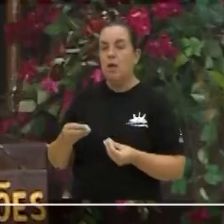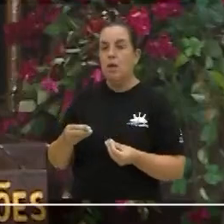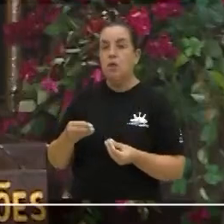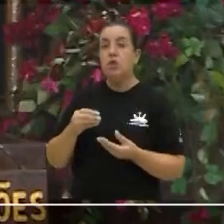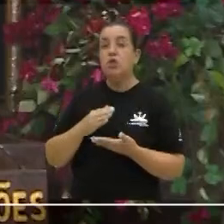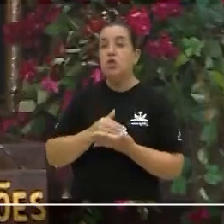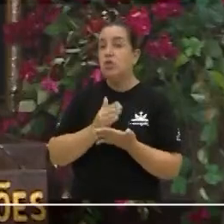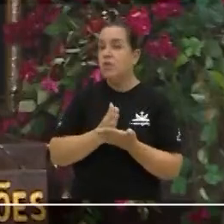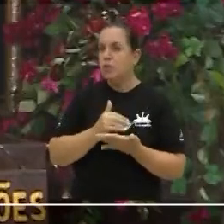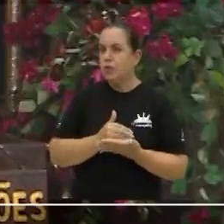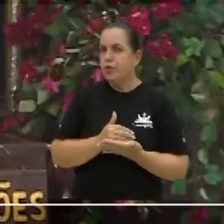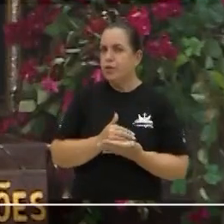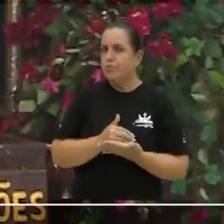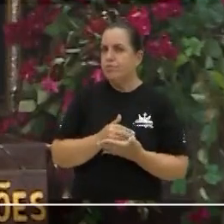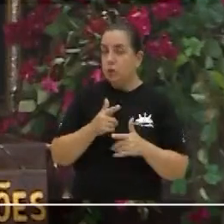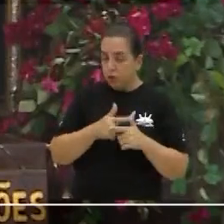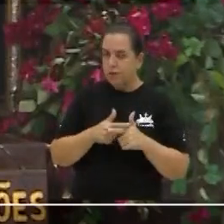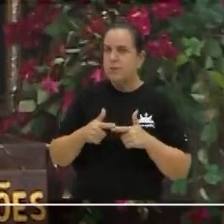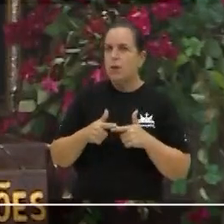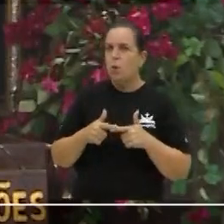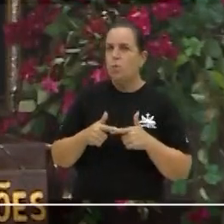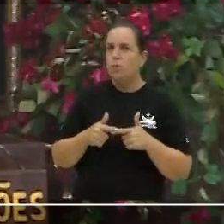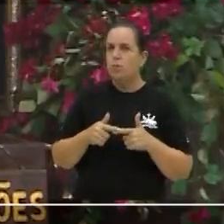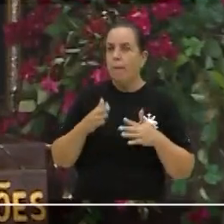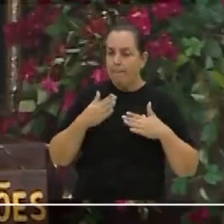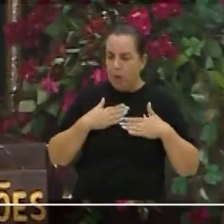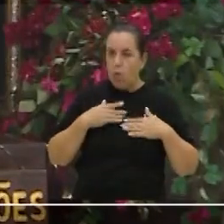É por isso que nós contamos com a misericórdia.